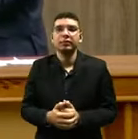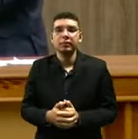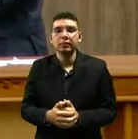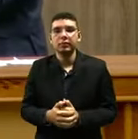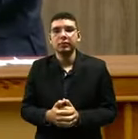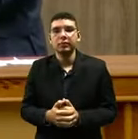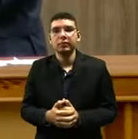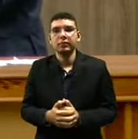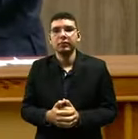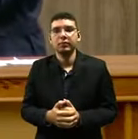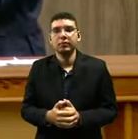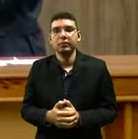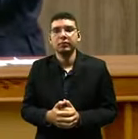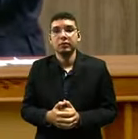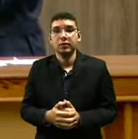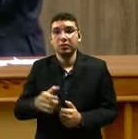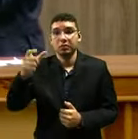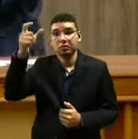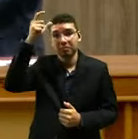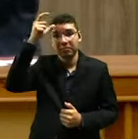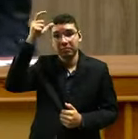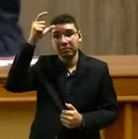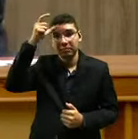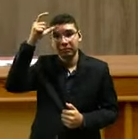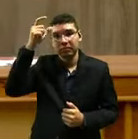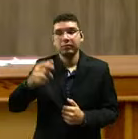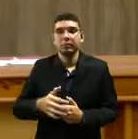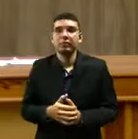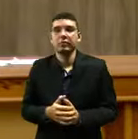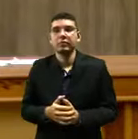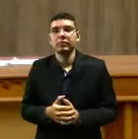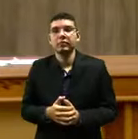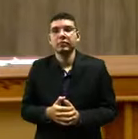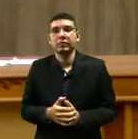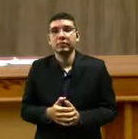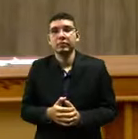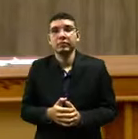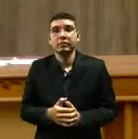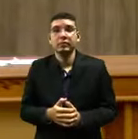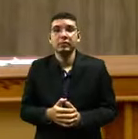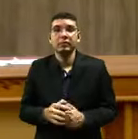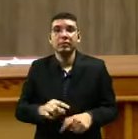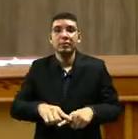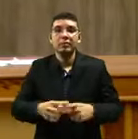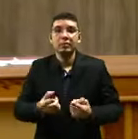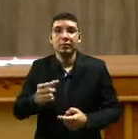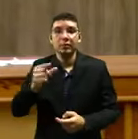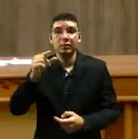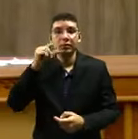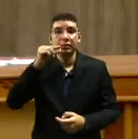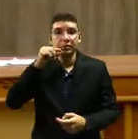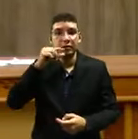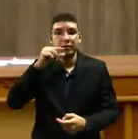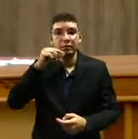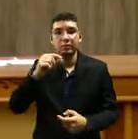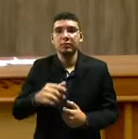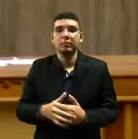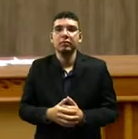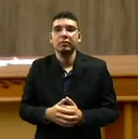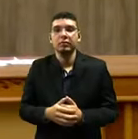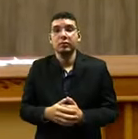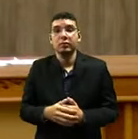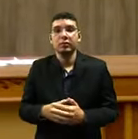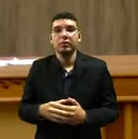aves é o diabo só que essas aves pastor Balbino na Palestina se vocês